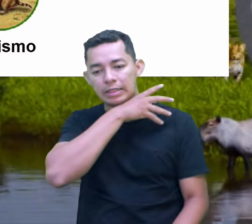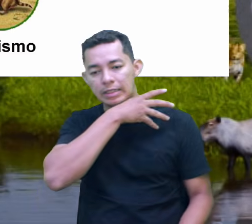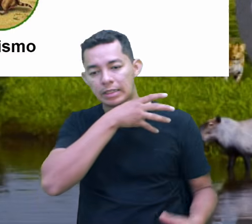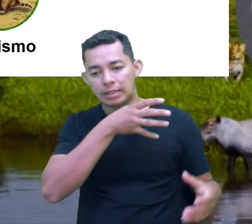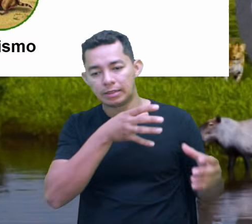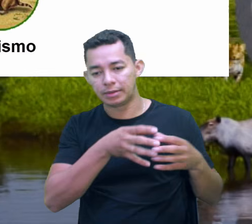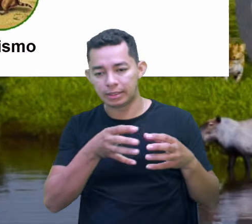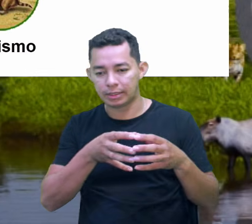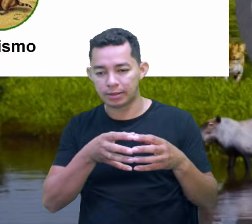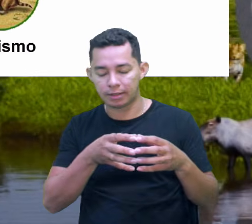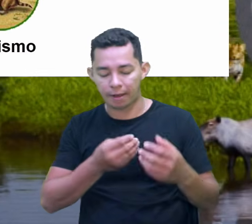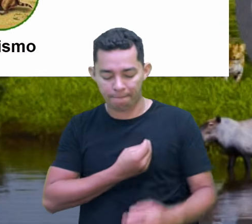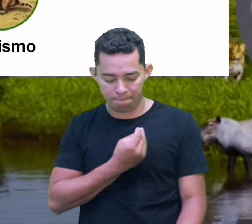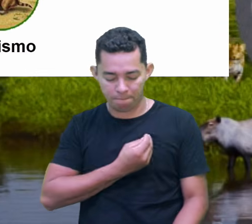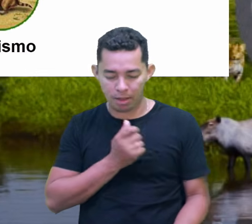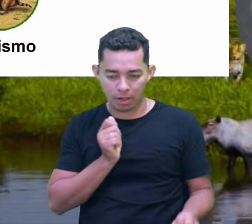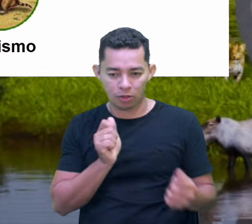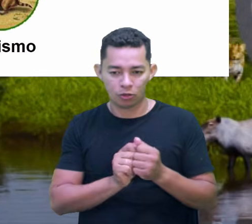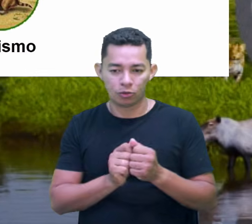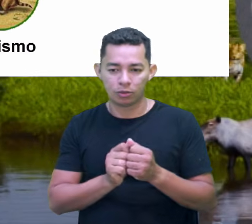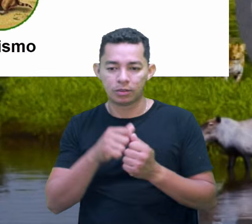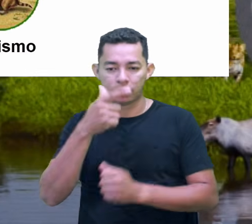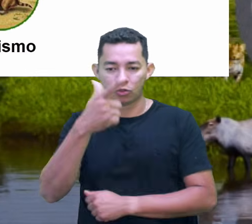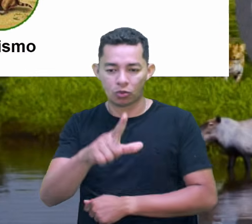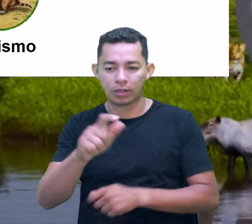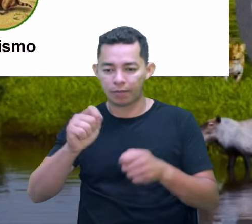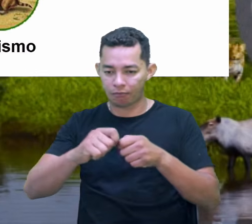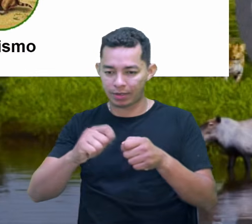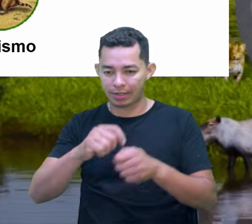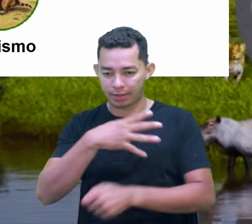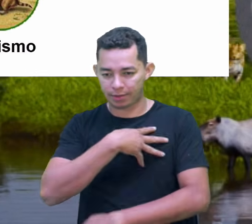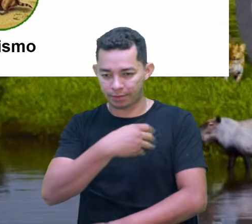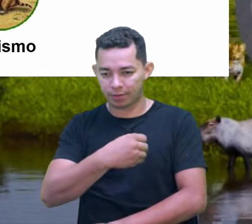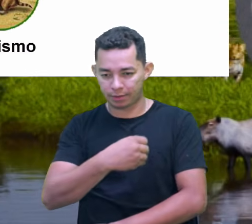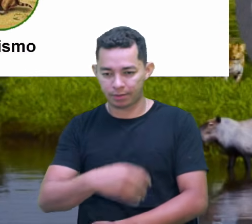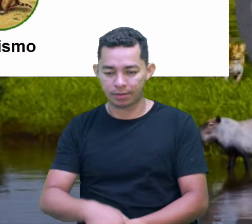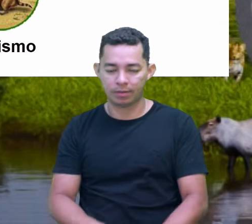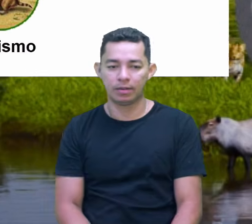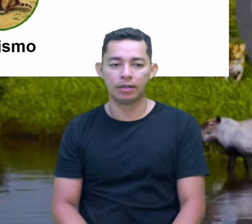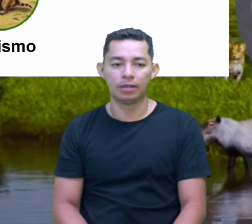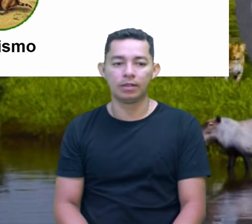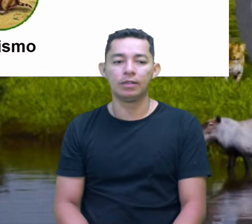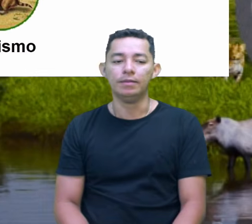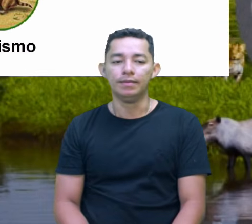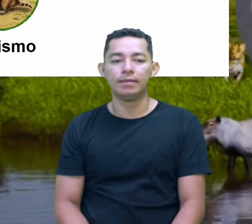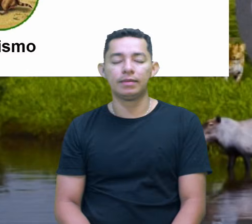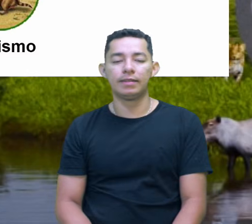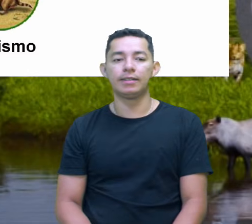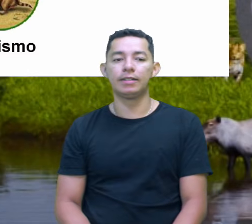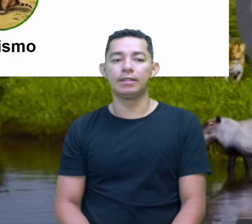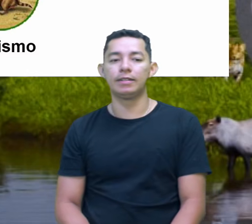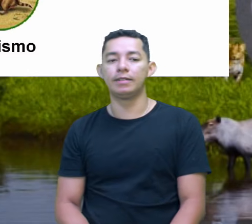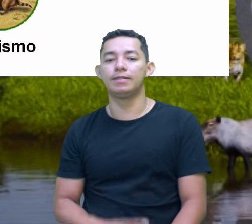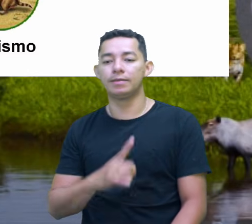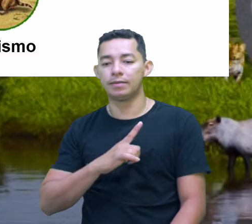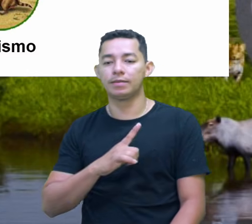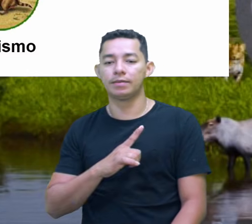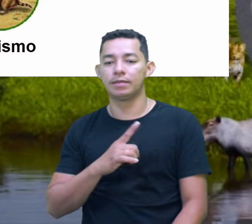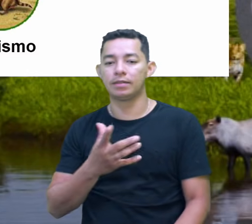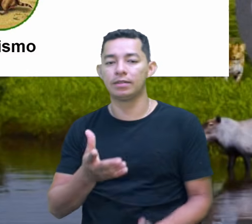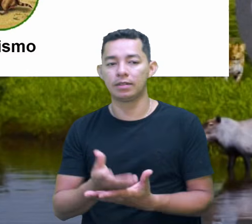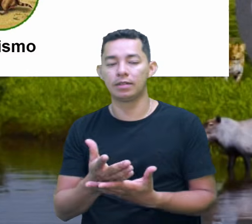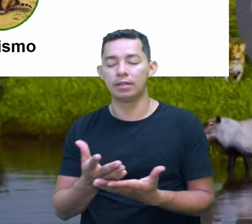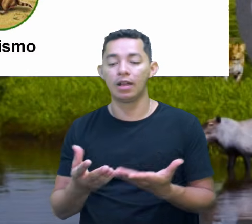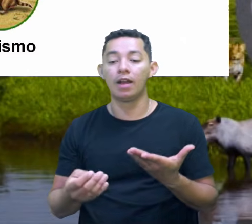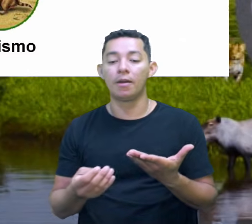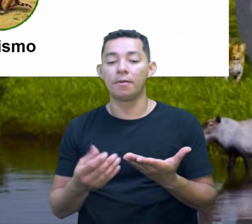área e eles têm capacidade de se reproduzir. Então, se eles estão ali na forma de uma população, eles